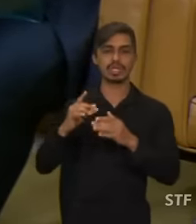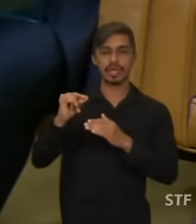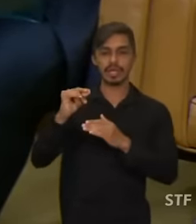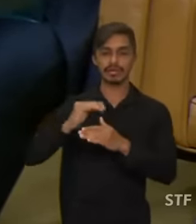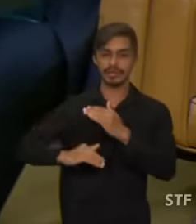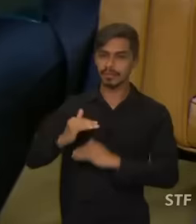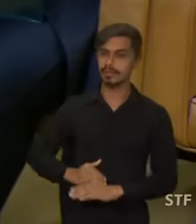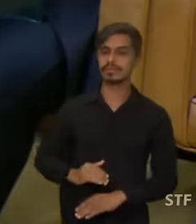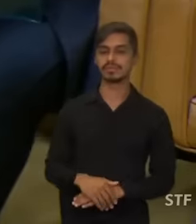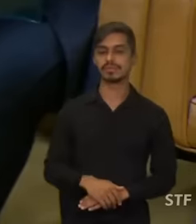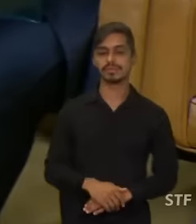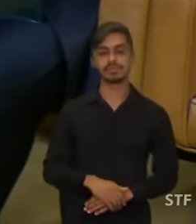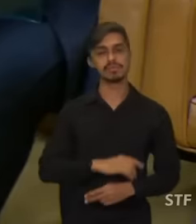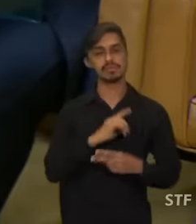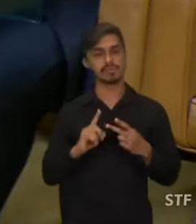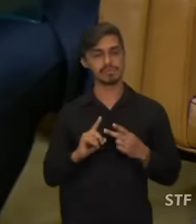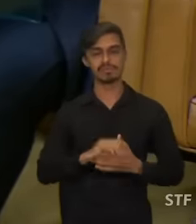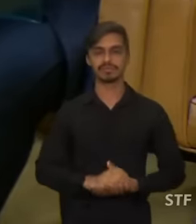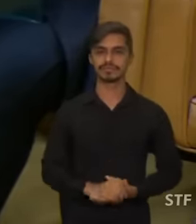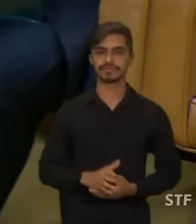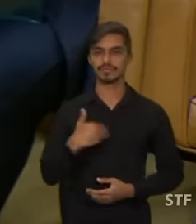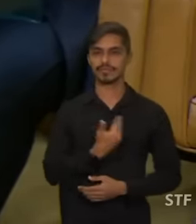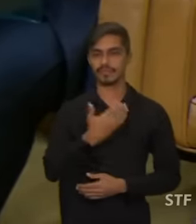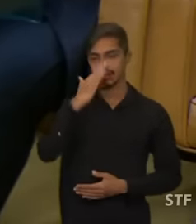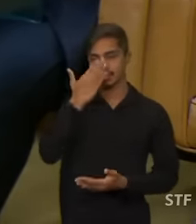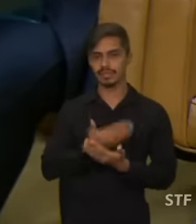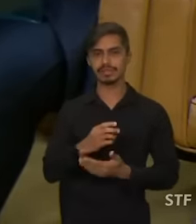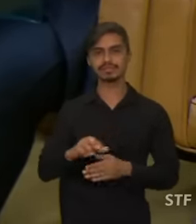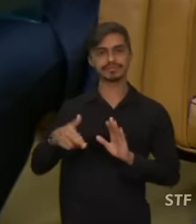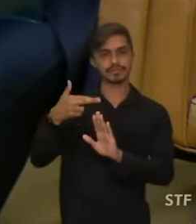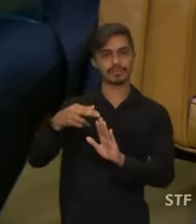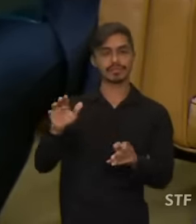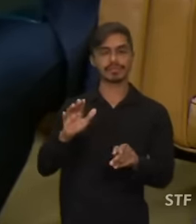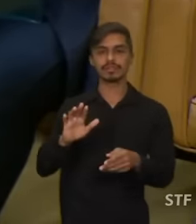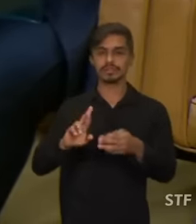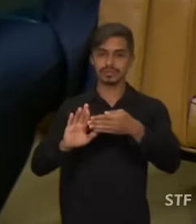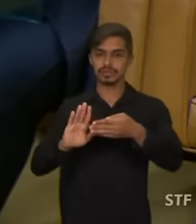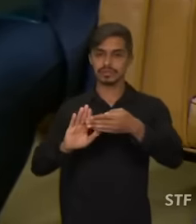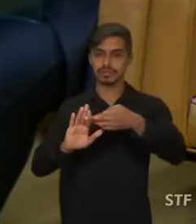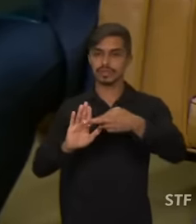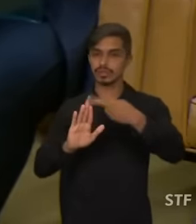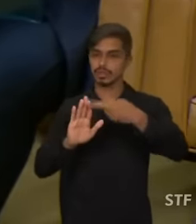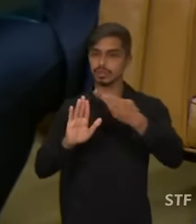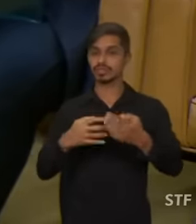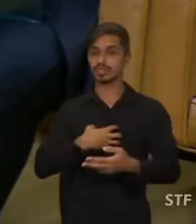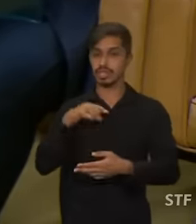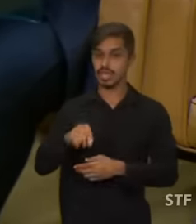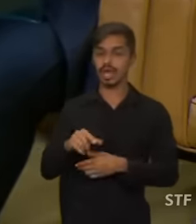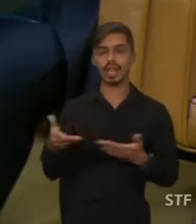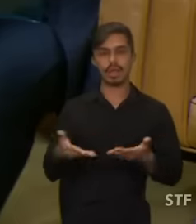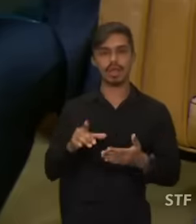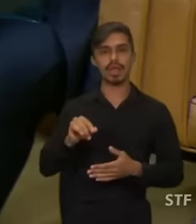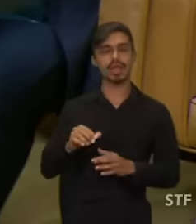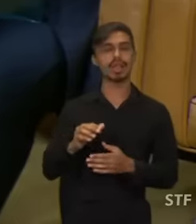retrocesso. Segundo ponto, nós acreditamos que a resolução, da forma como ela está, ela representa um